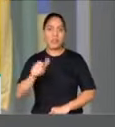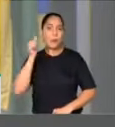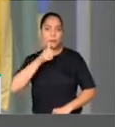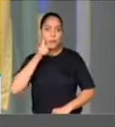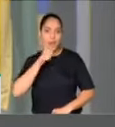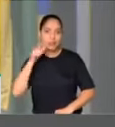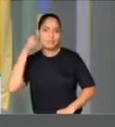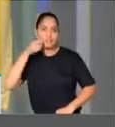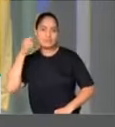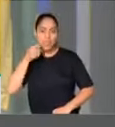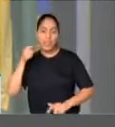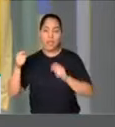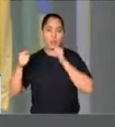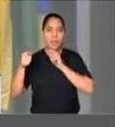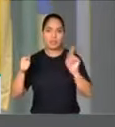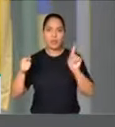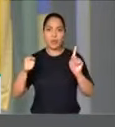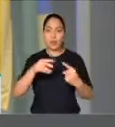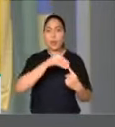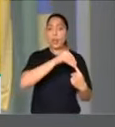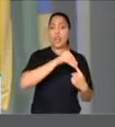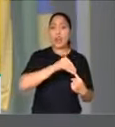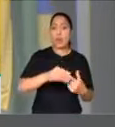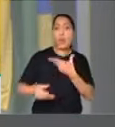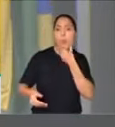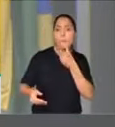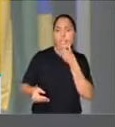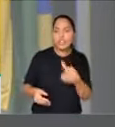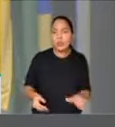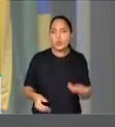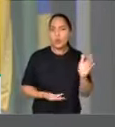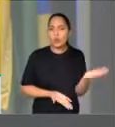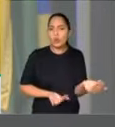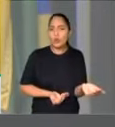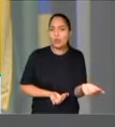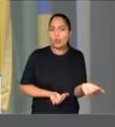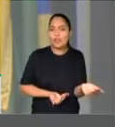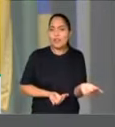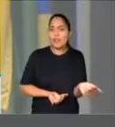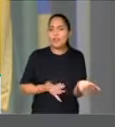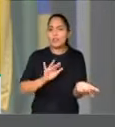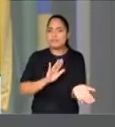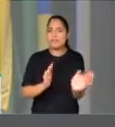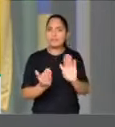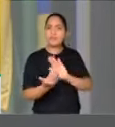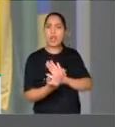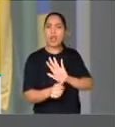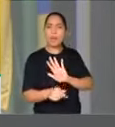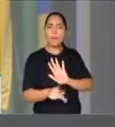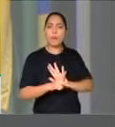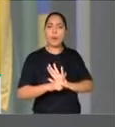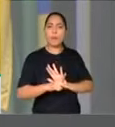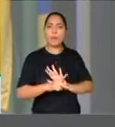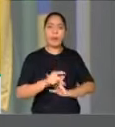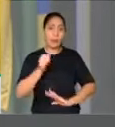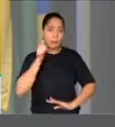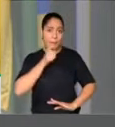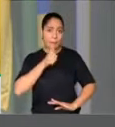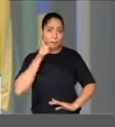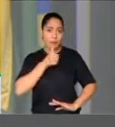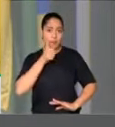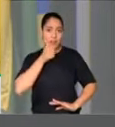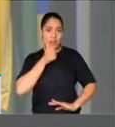era ainda transformada. Eu era um menino, um rapazinho, que me transformava em mulher e tive meu nome na